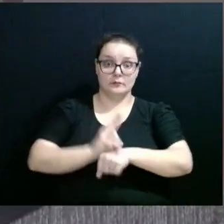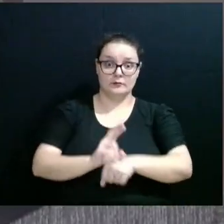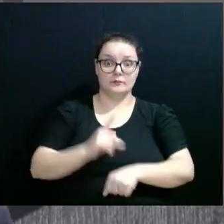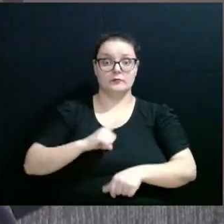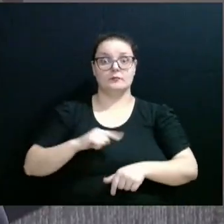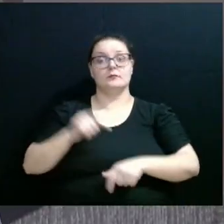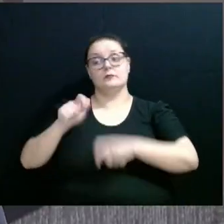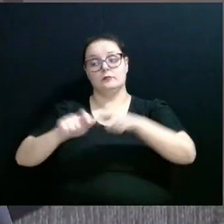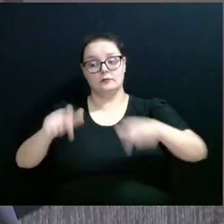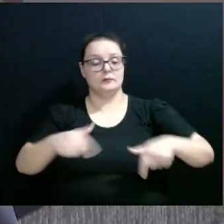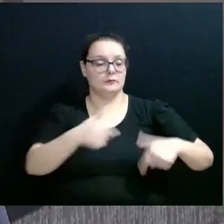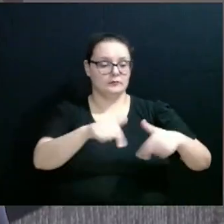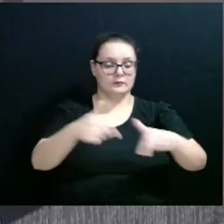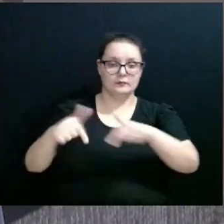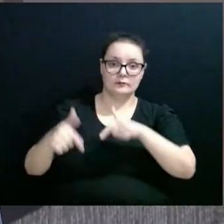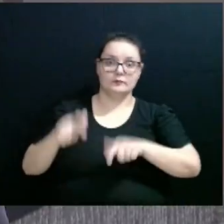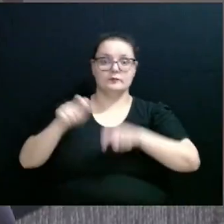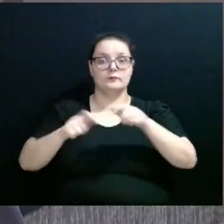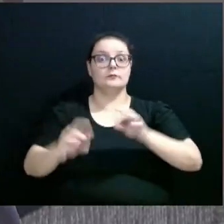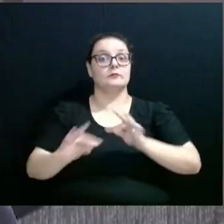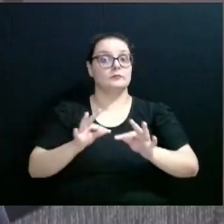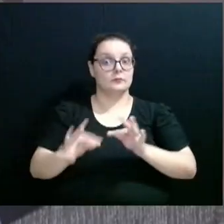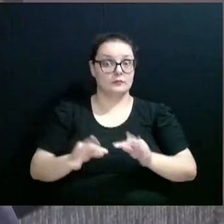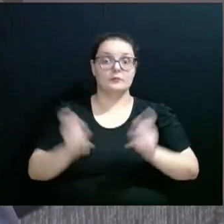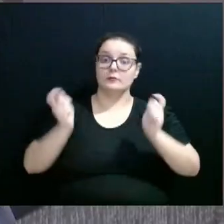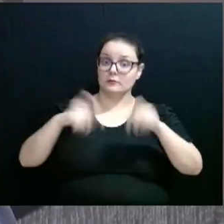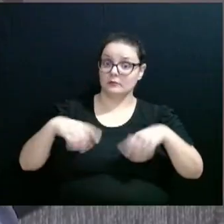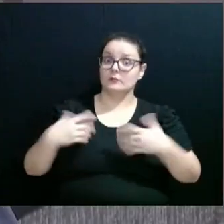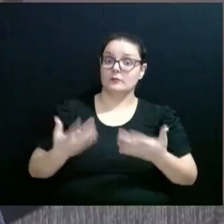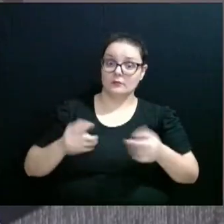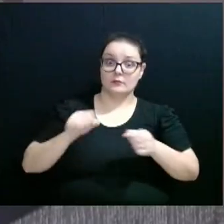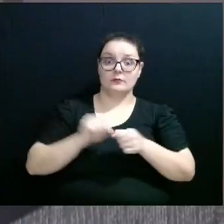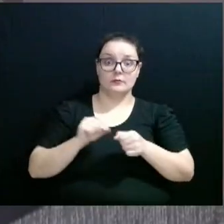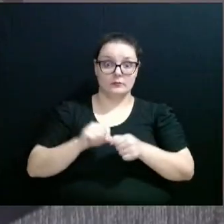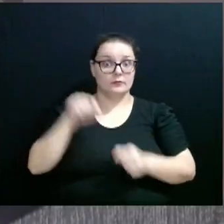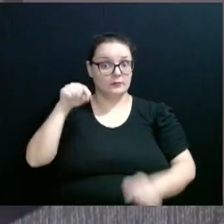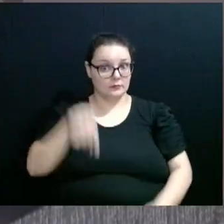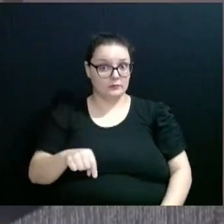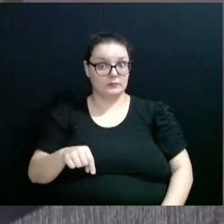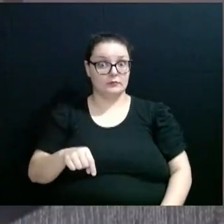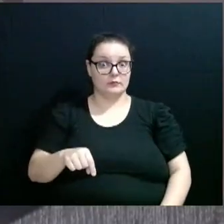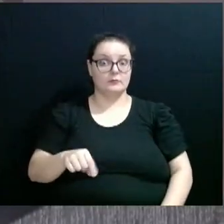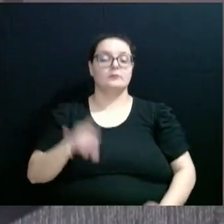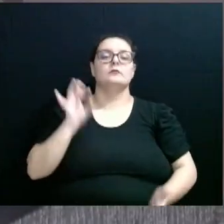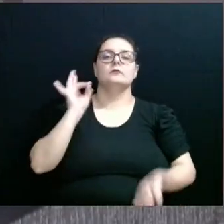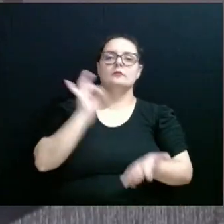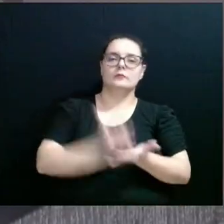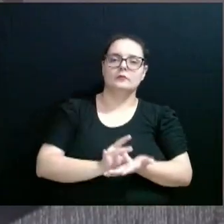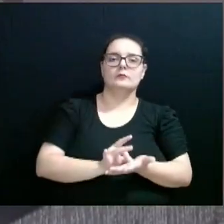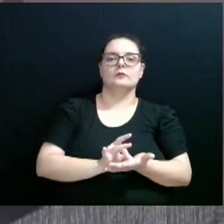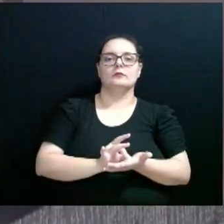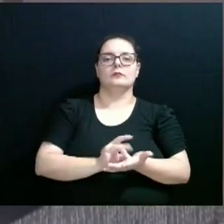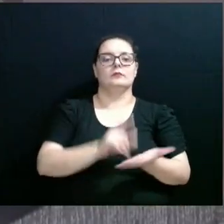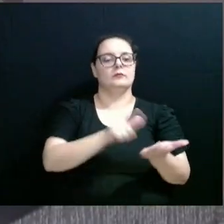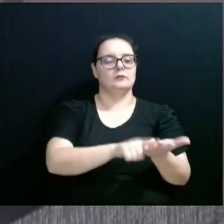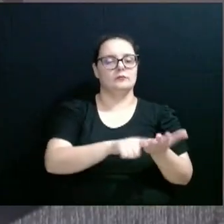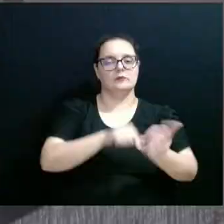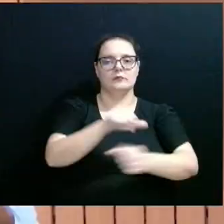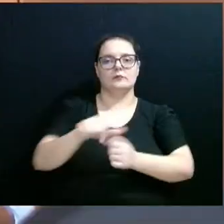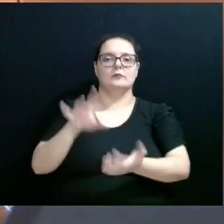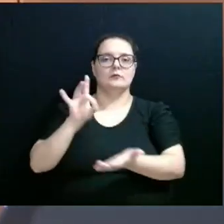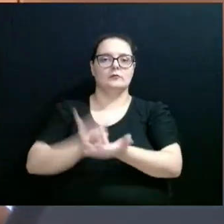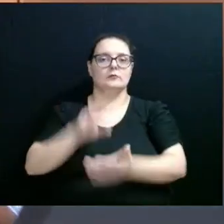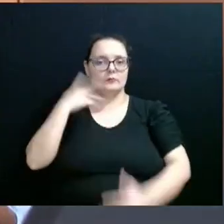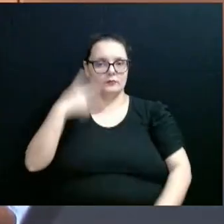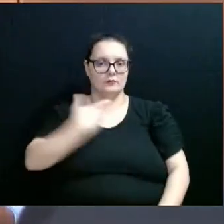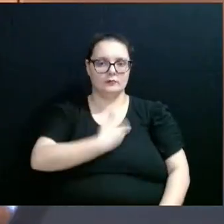ter pessoas técnicas e competentes para fazer com que aquilo ali seja realmente tirado do papel e se torne uma política pública para o